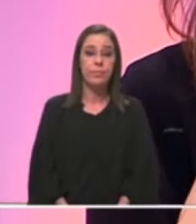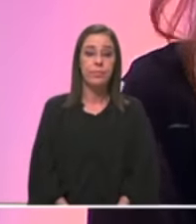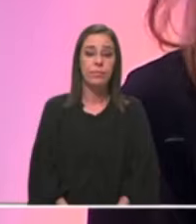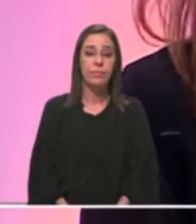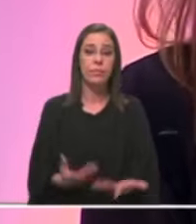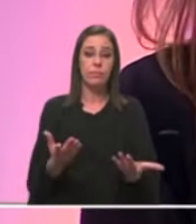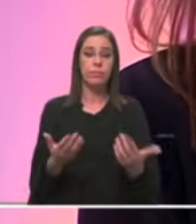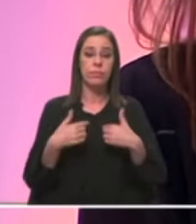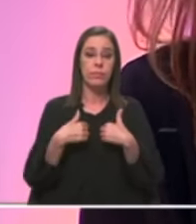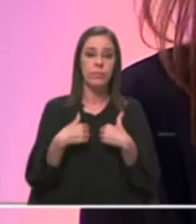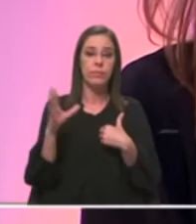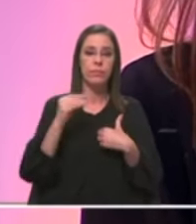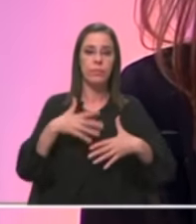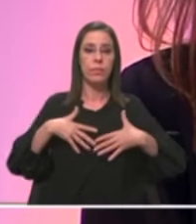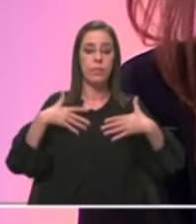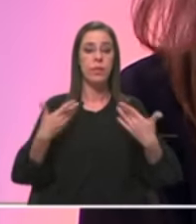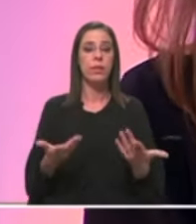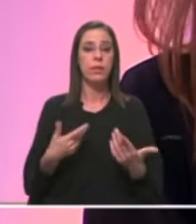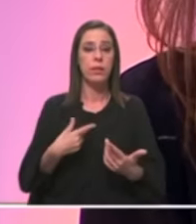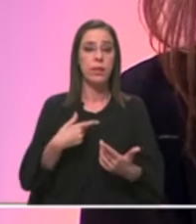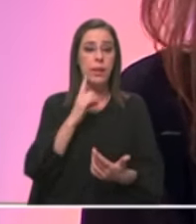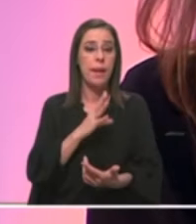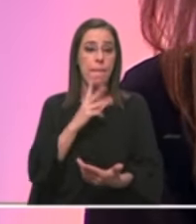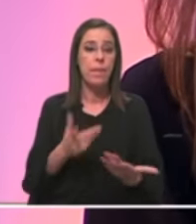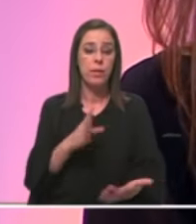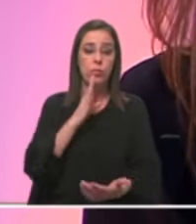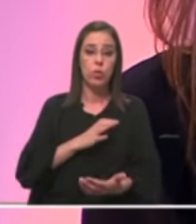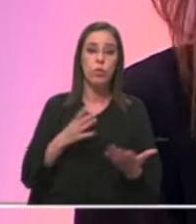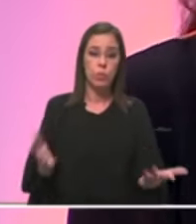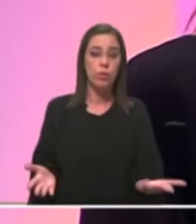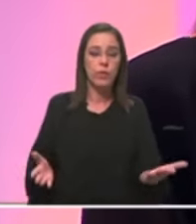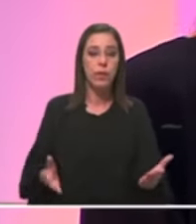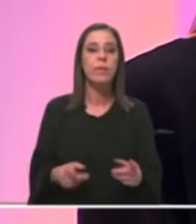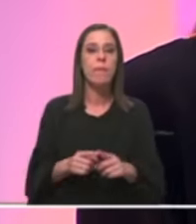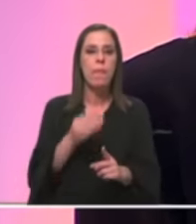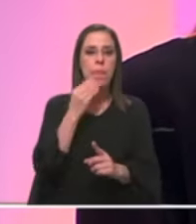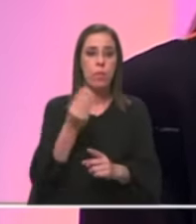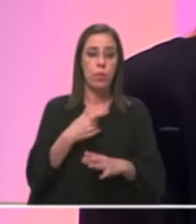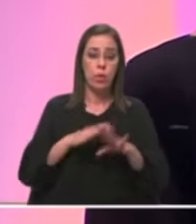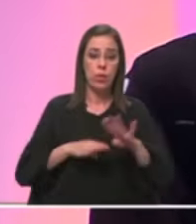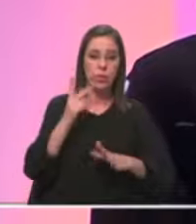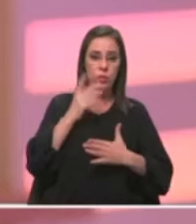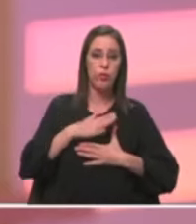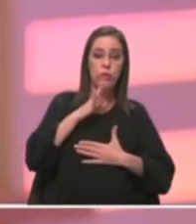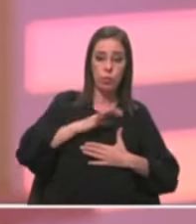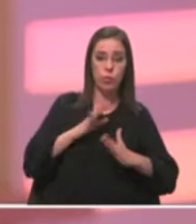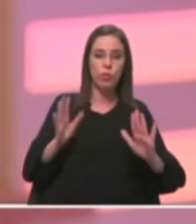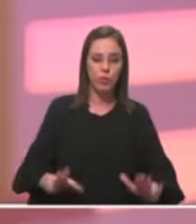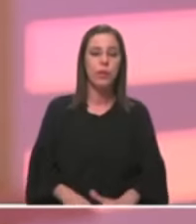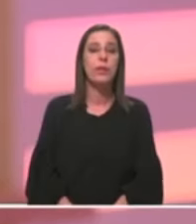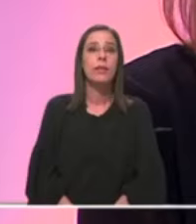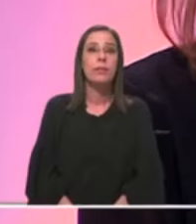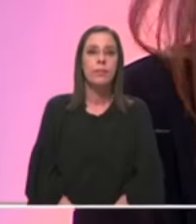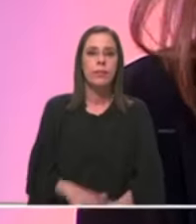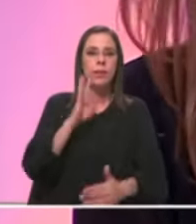um papel que mais prazer me deu na vida foi ser mãe são os meus filhos acho que foi é o o melhor que eu fiz nesta vida são os meus filhos então